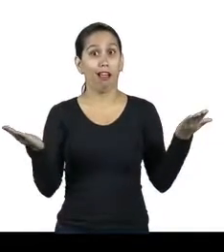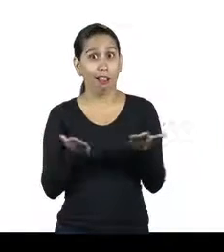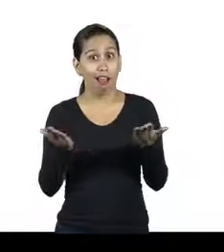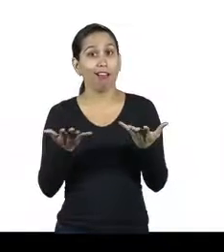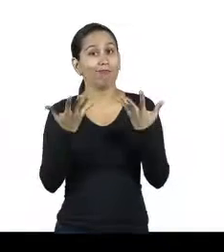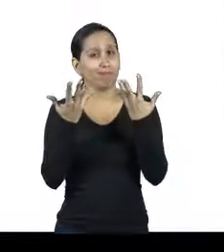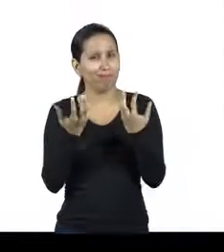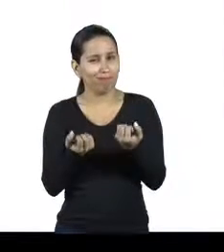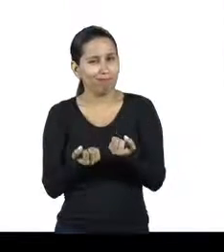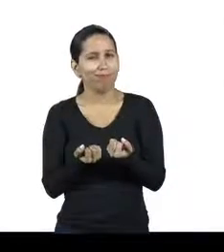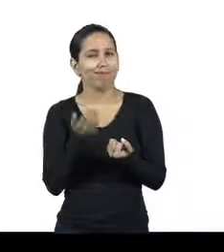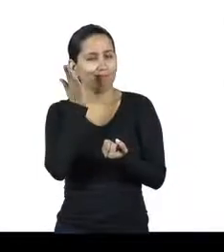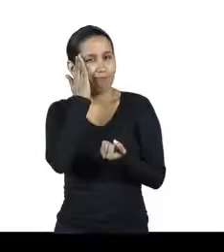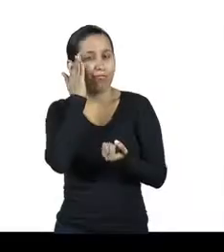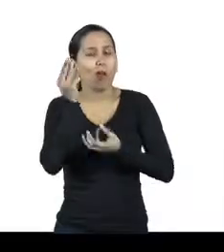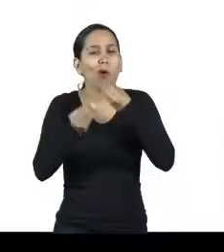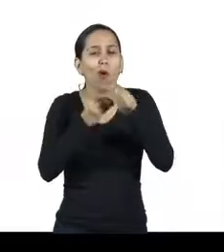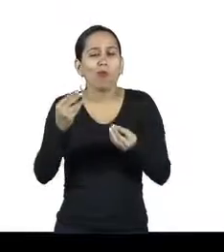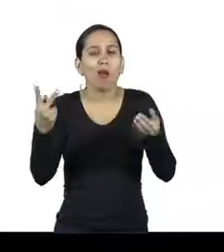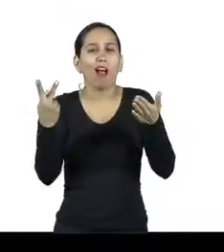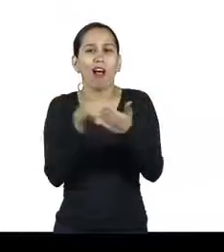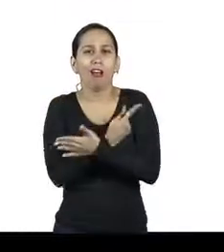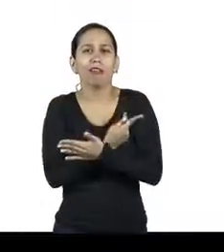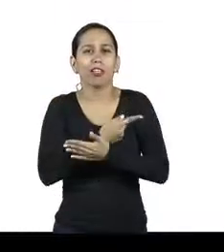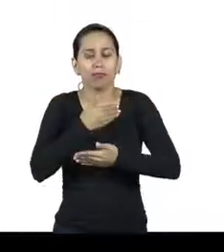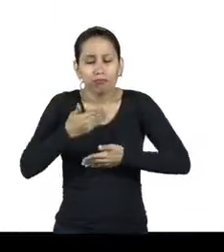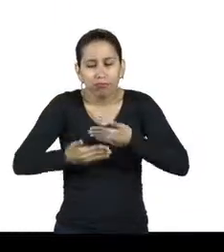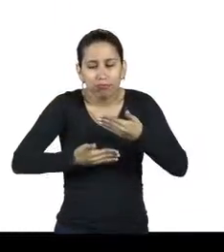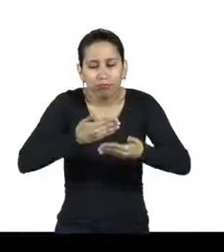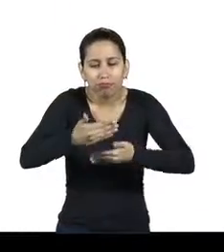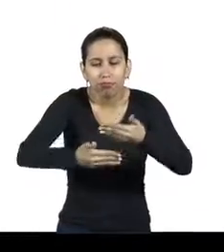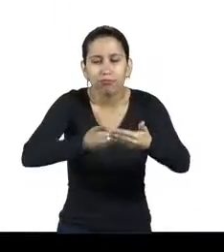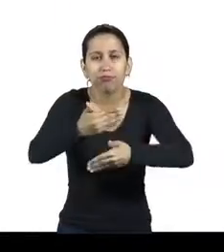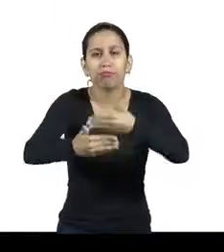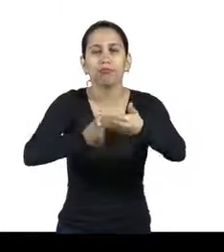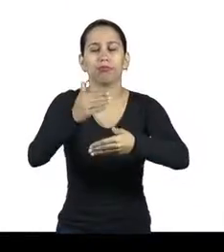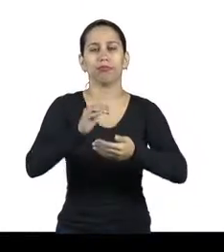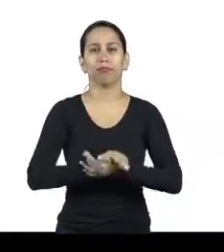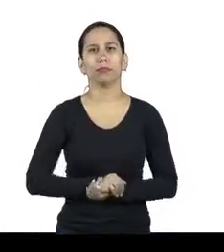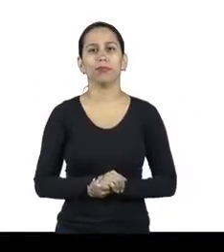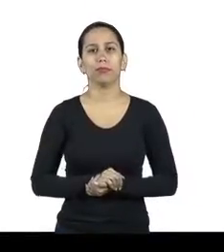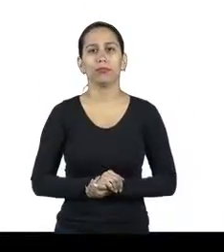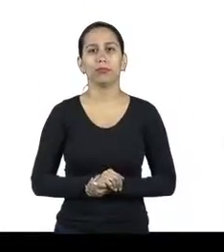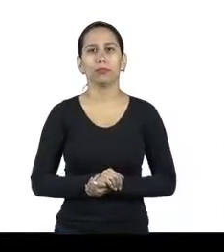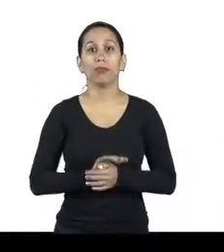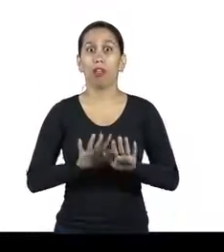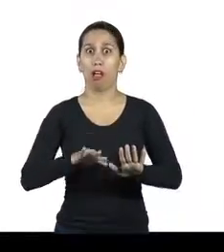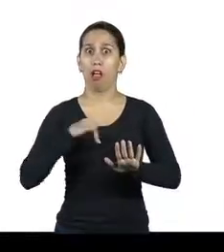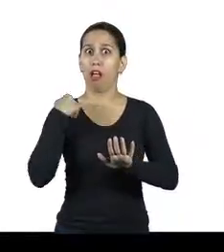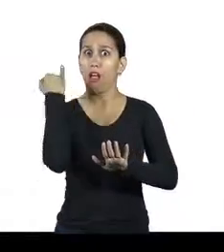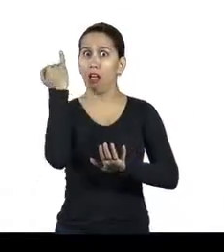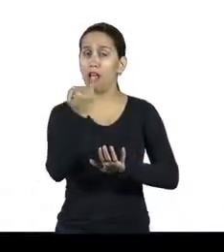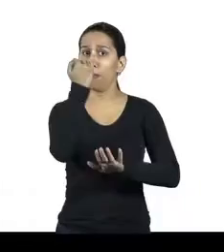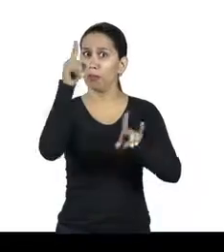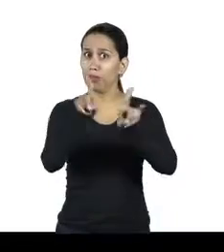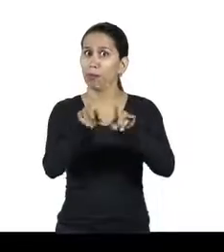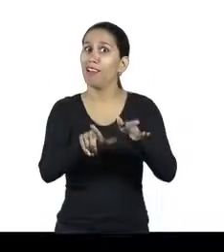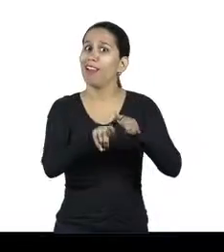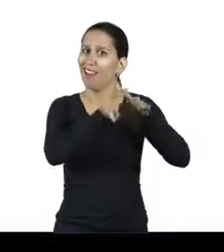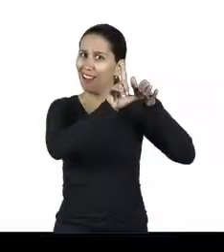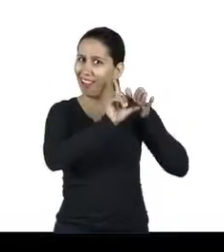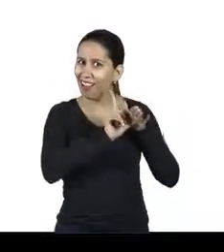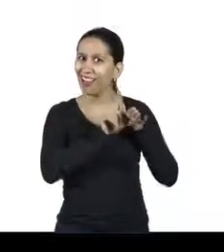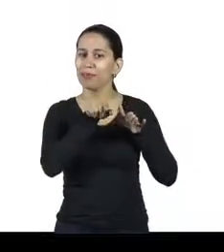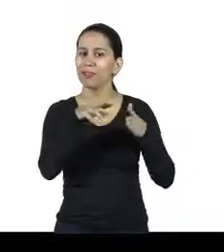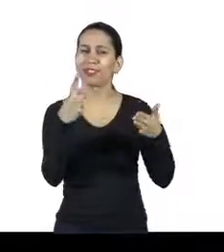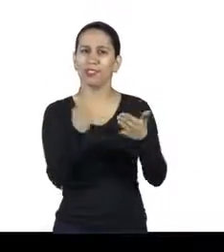Agora, vamos ver como funciona todo o processo de registro de desvios. Antes, é importante destacar que os desvios podem estar nas ações